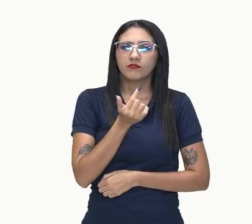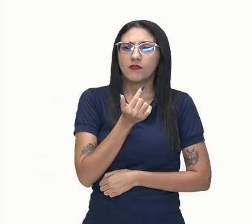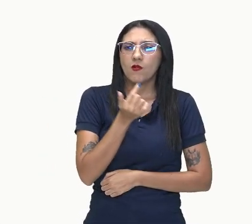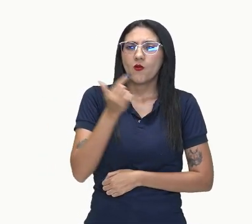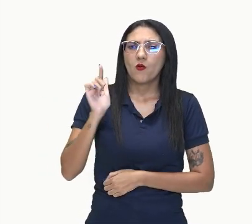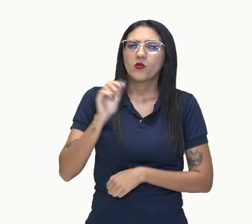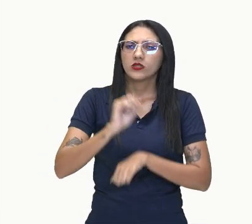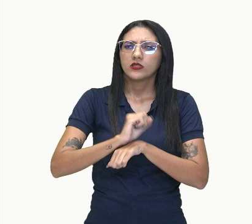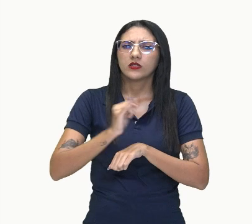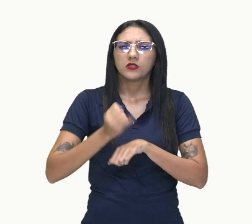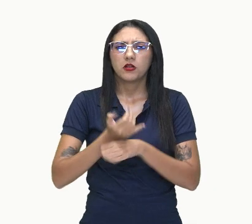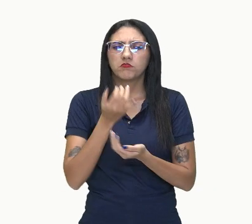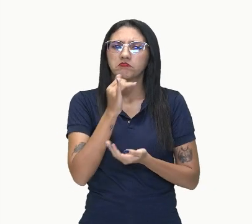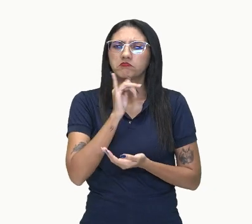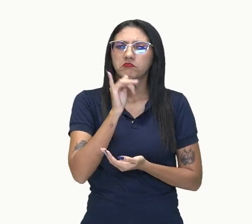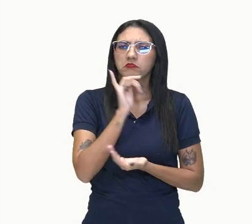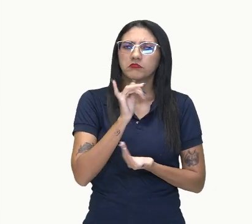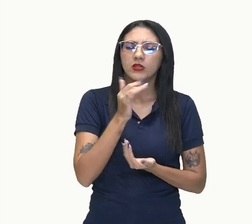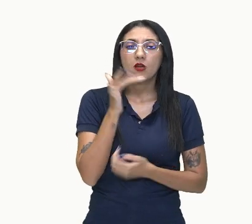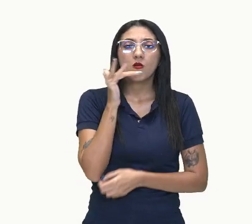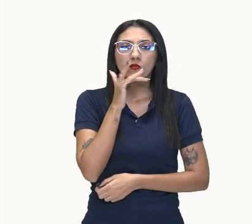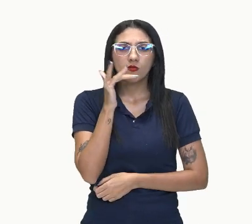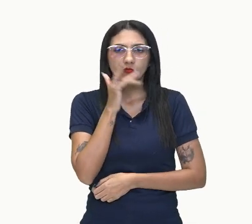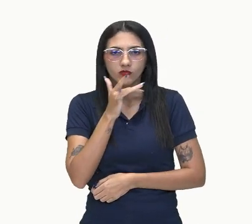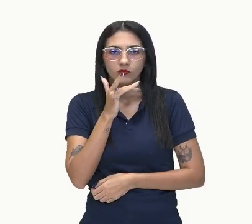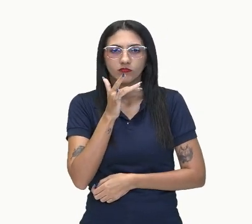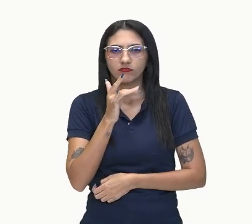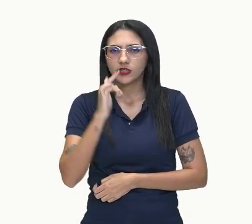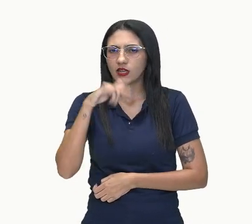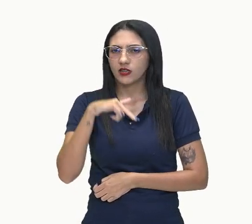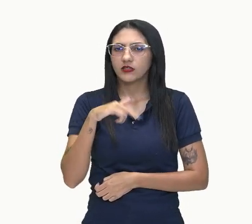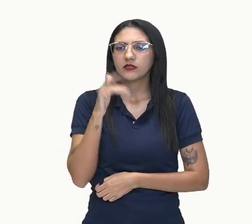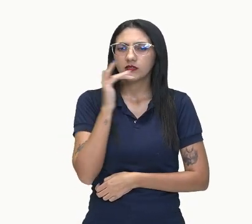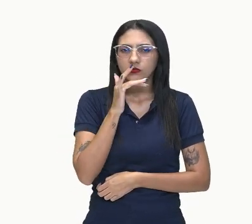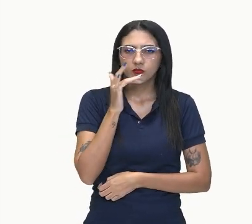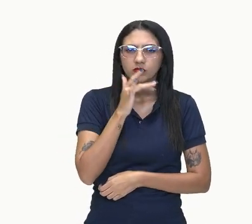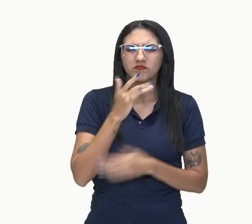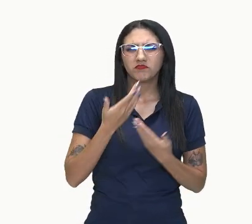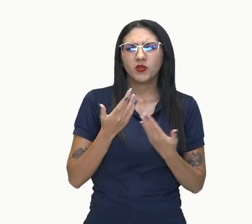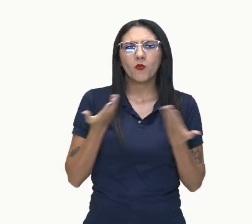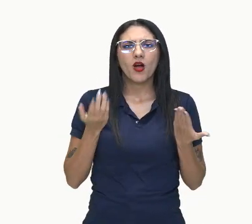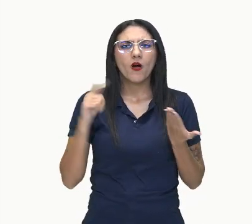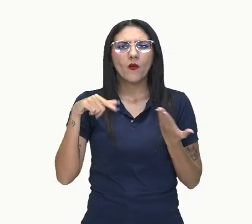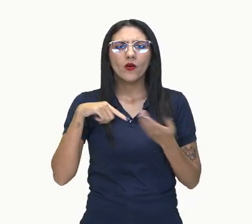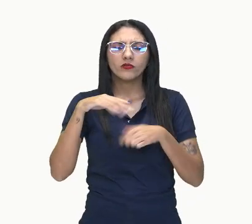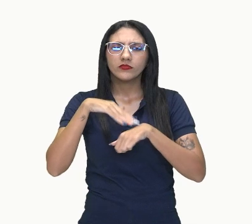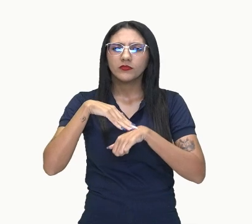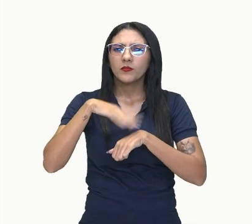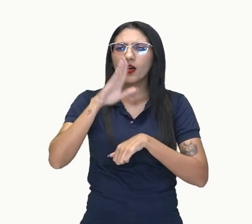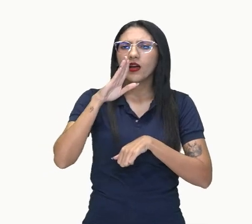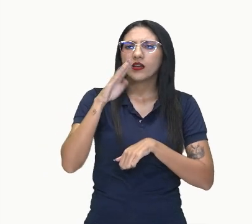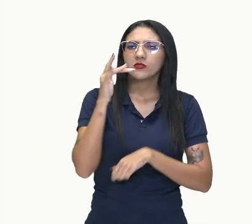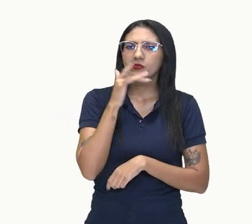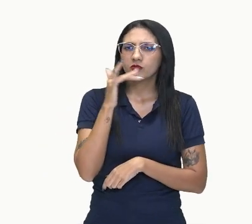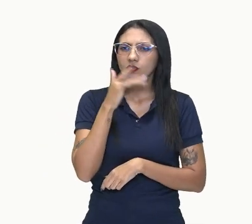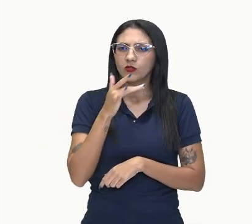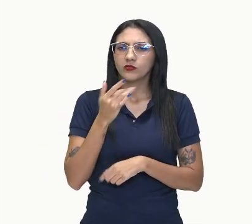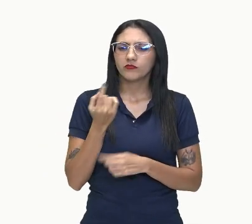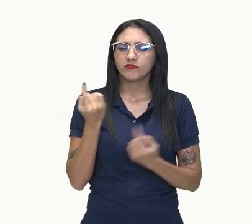delicious, ok? E aí, se fosse o adjetivo delicious, qual que é mais gostoso, mais